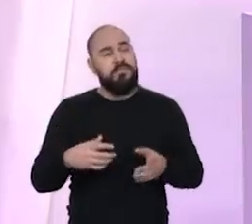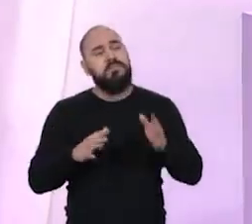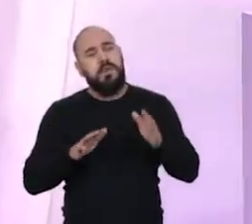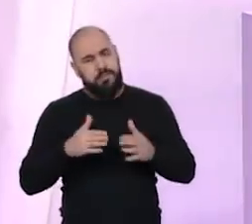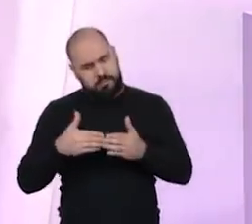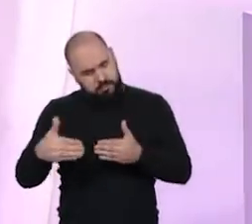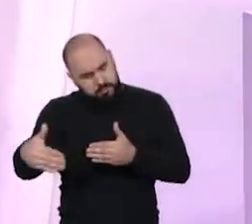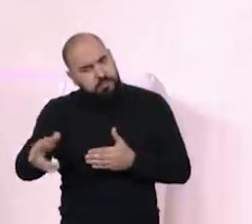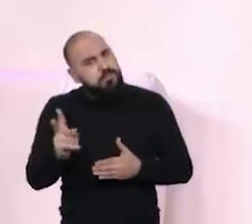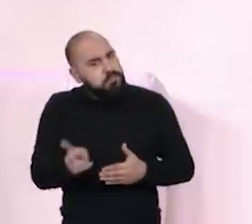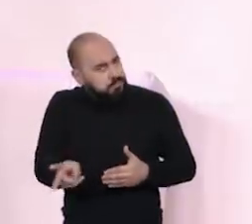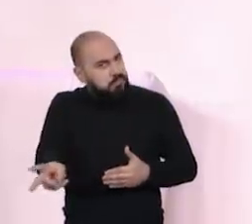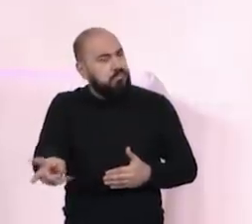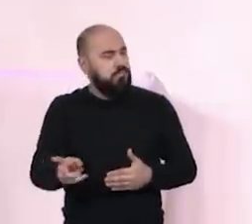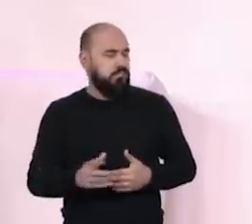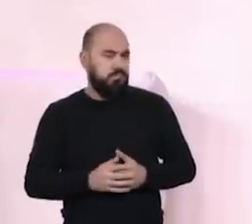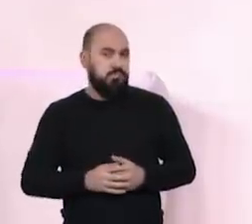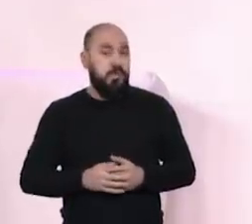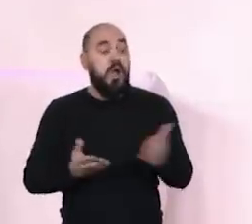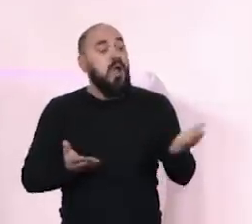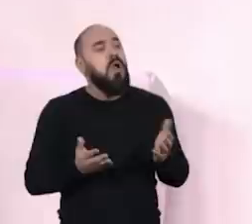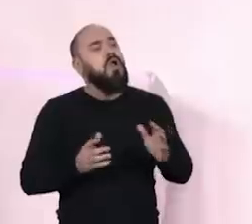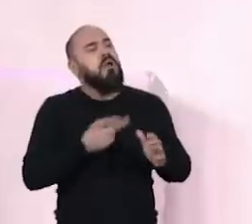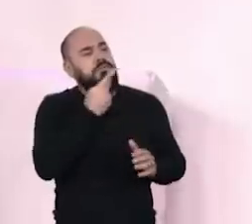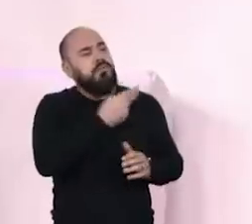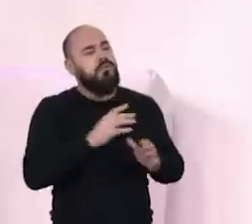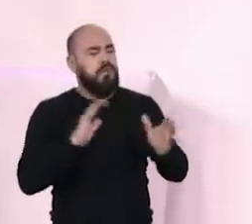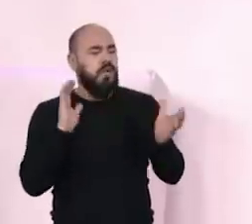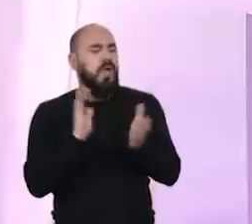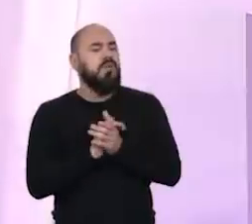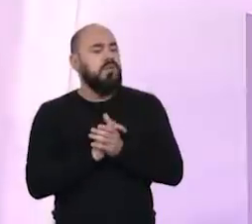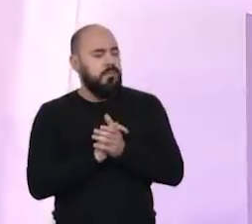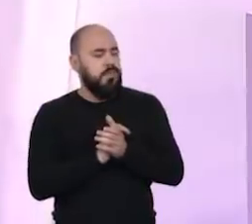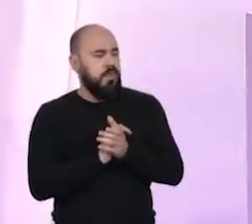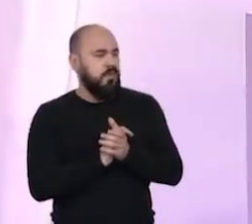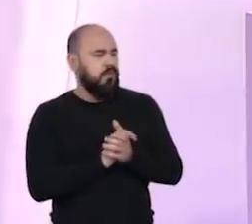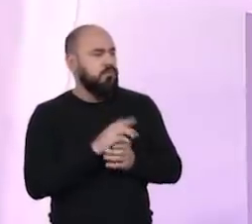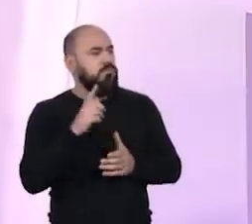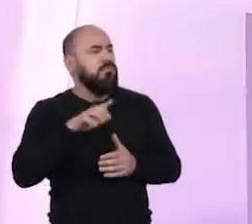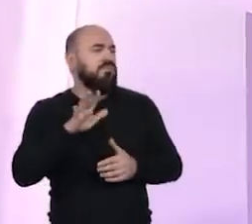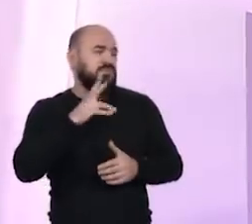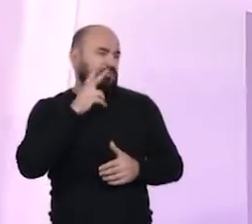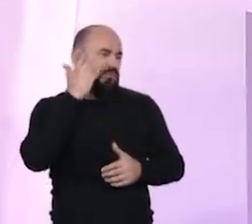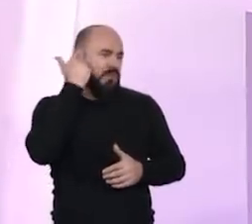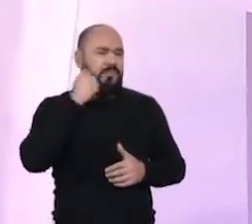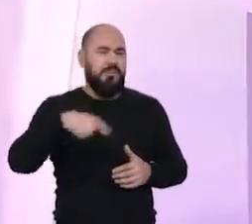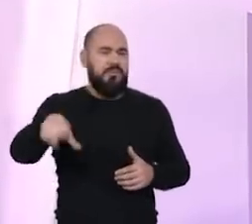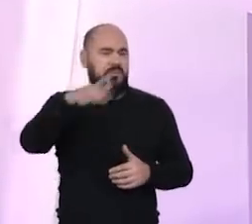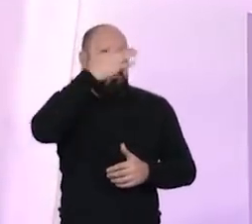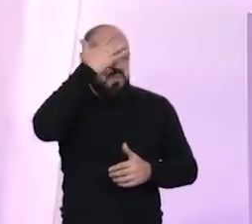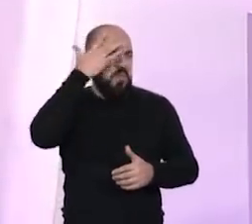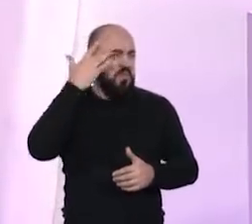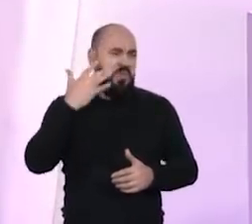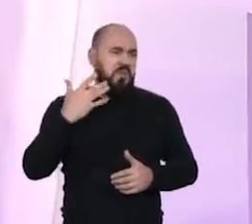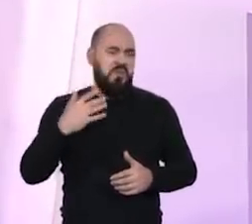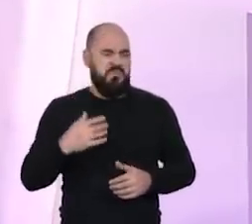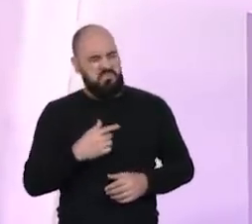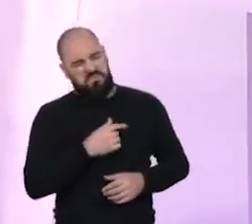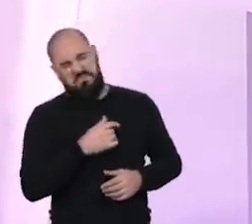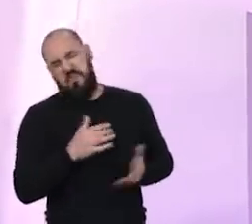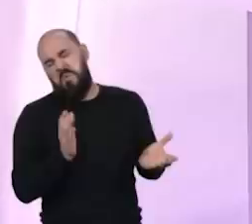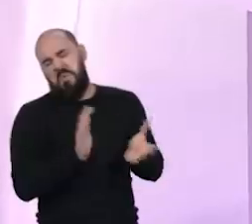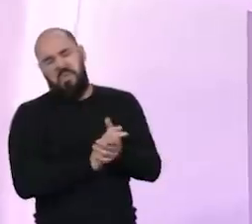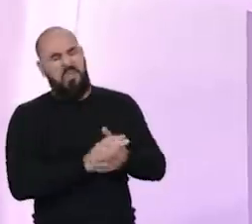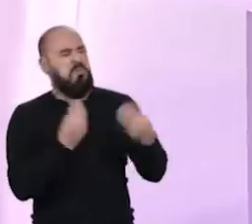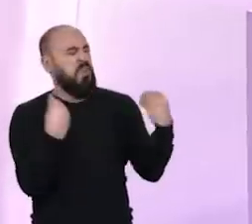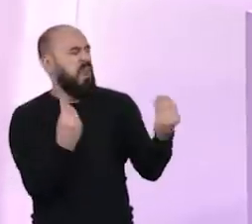sobre casamento, a gente sabe o quanto está banalizado a questão do casamento, mas a Bíblia acredita no casamento, nós acreditamos, e como é